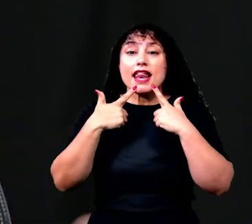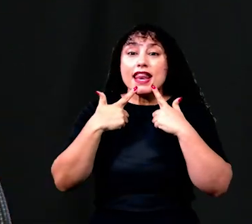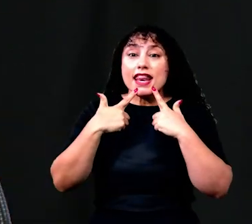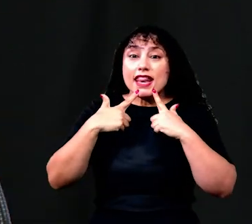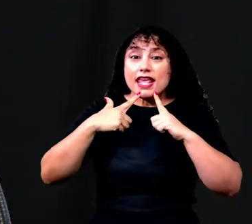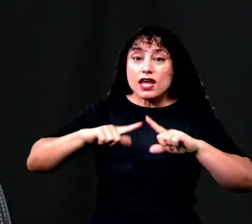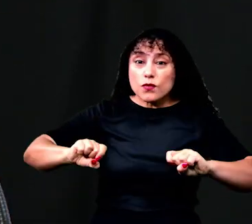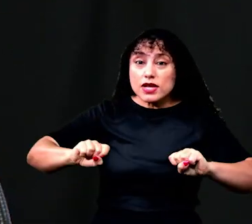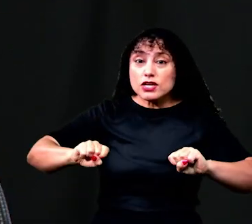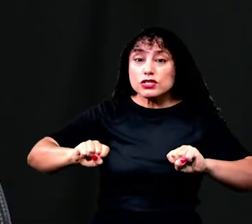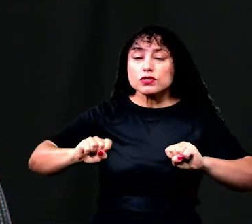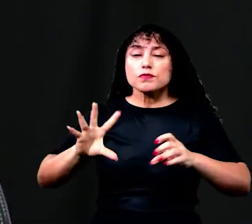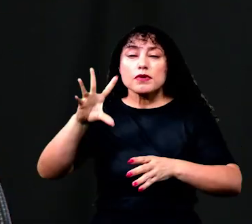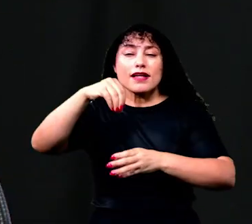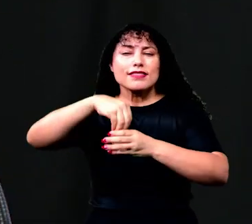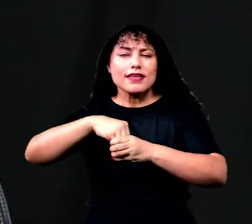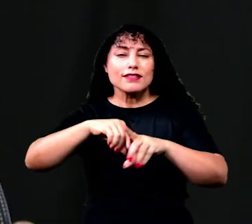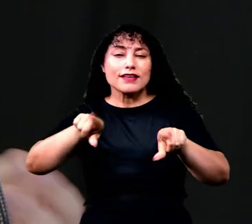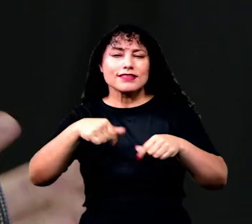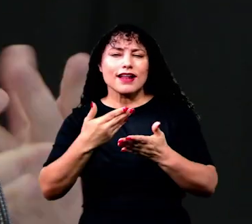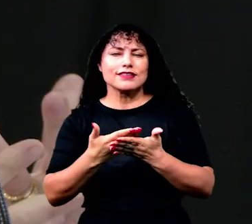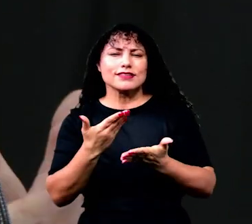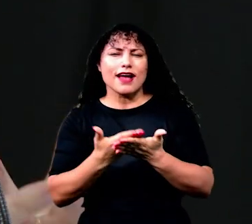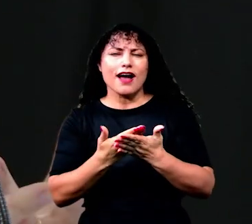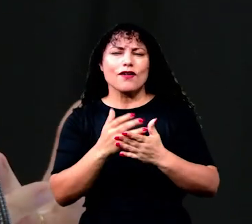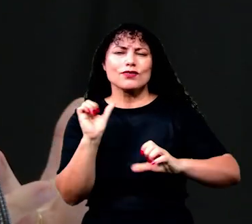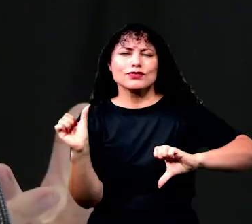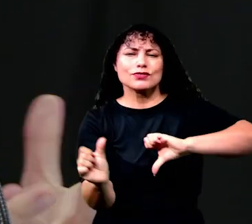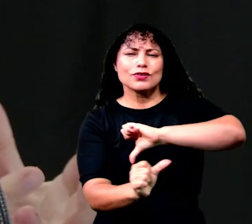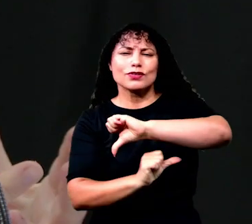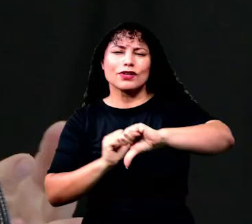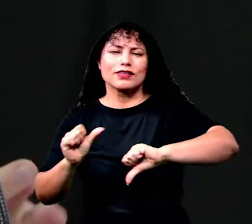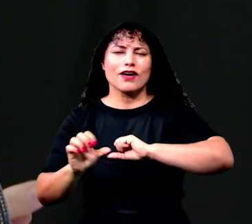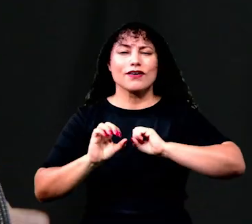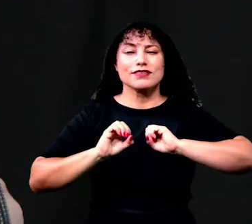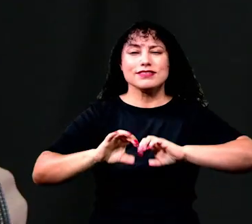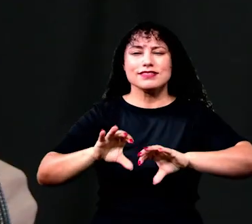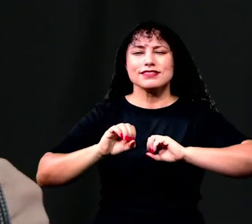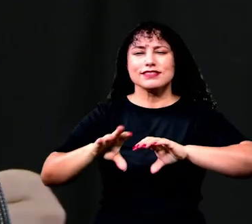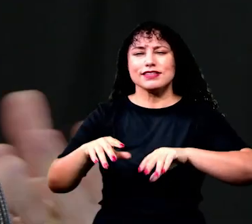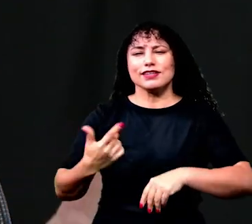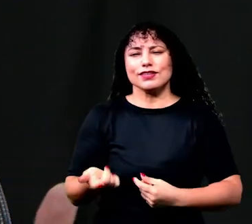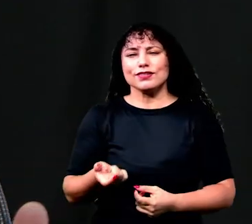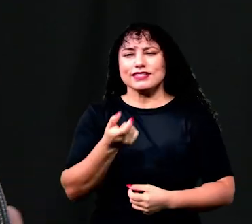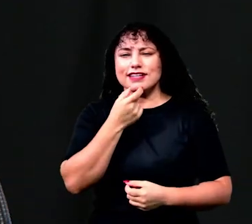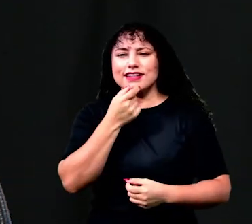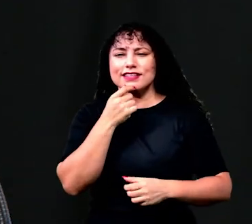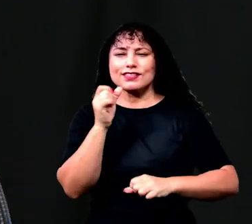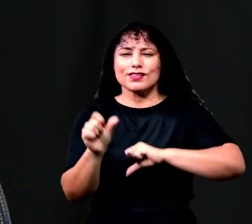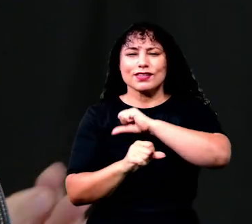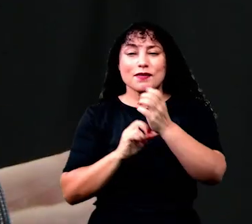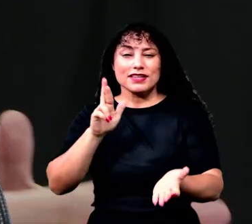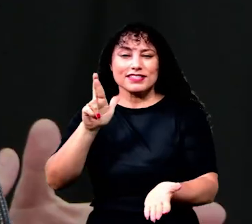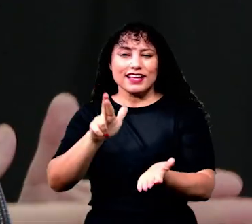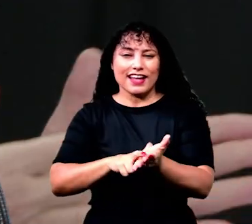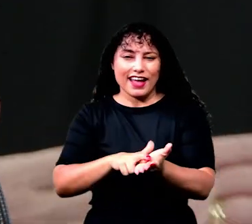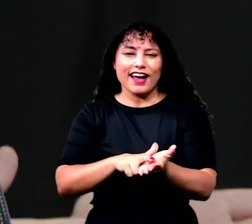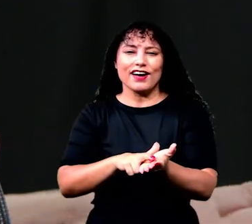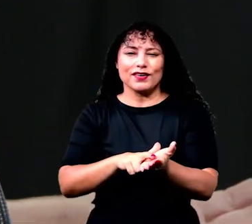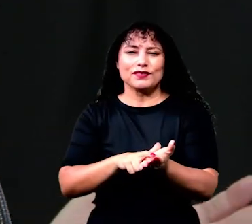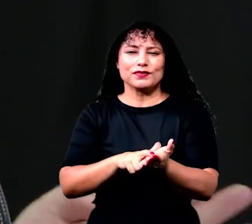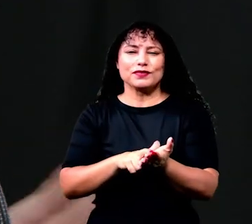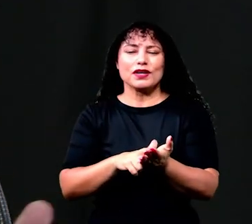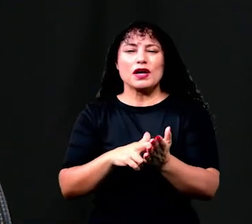para dentro da realidade da sala de aula, né? Então, tornar o ensino de inglês um pouco mais real, eu diria, do que